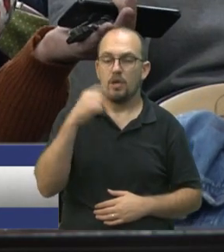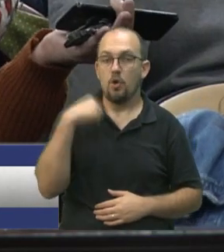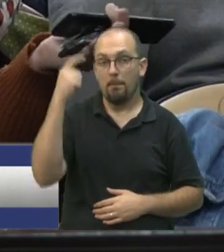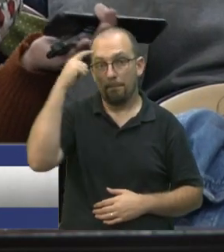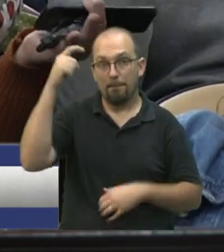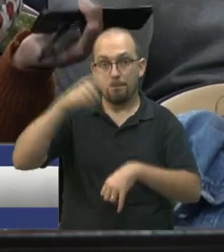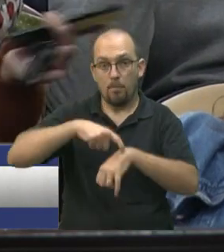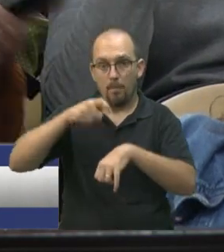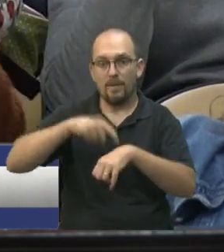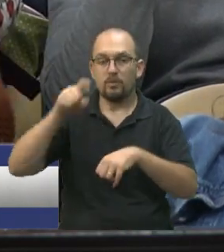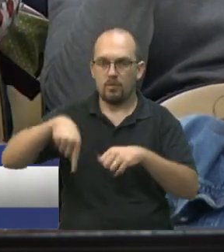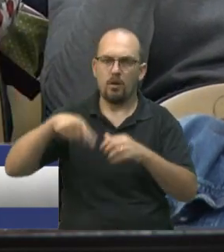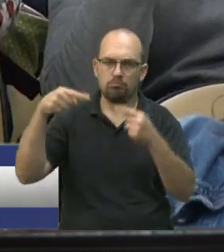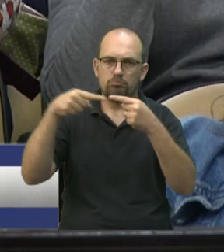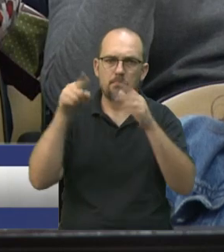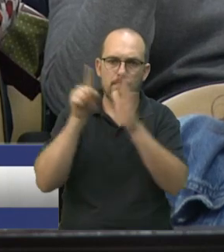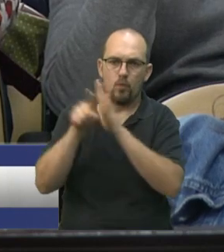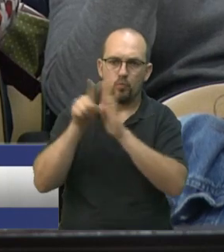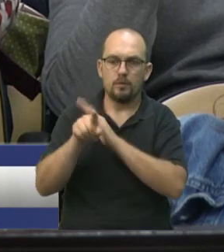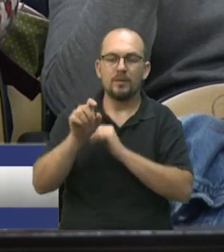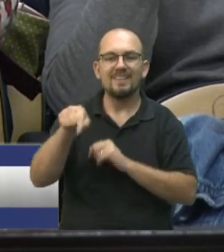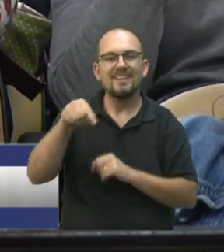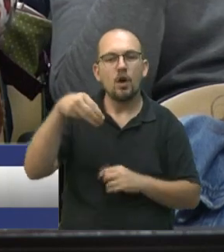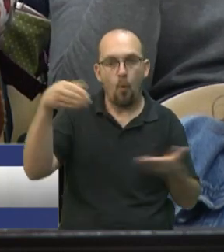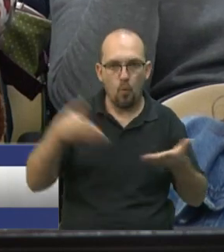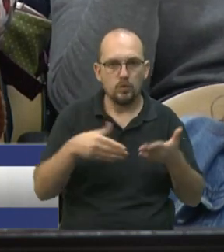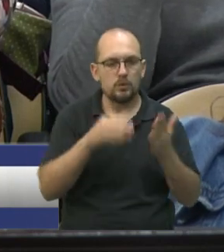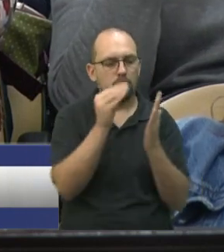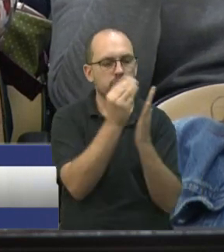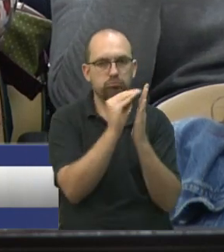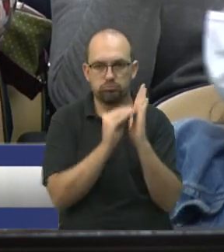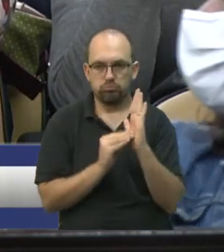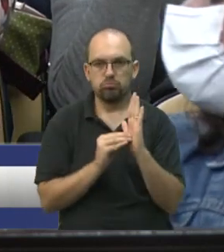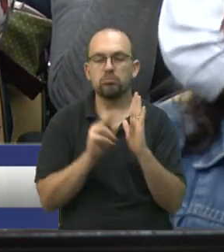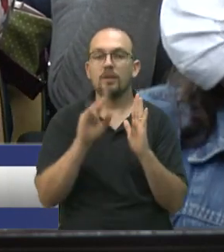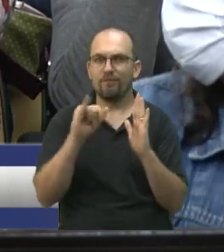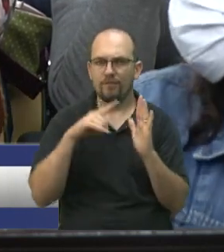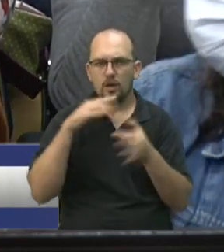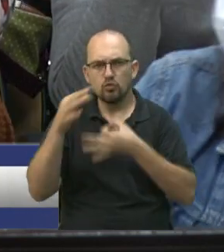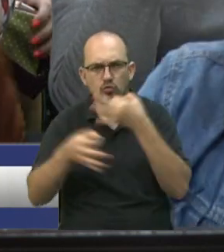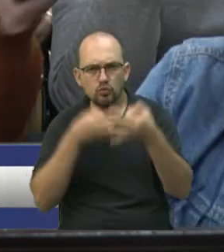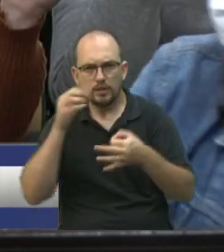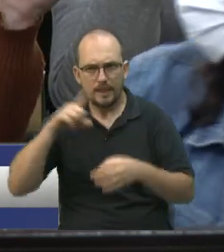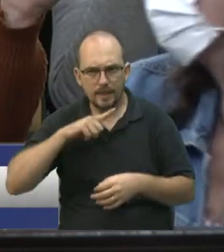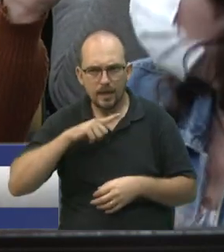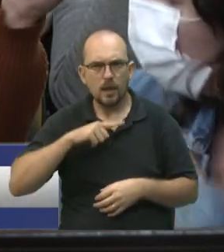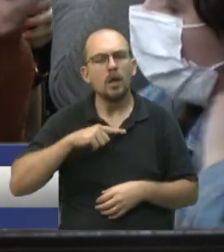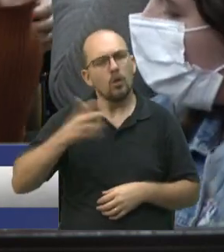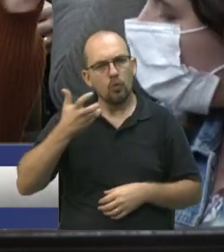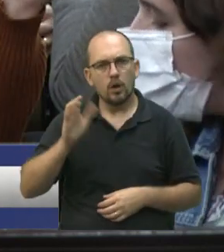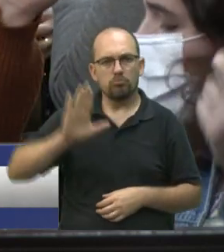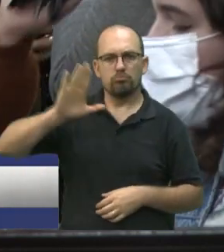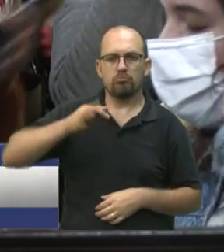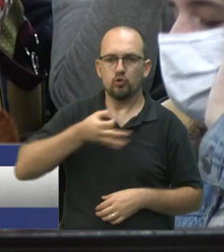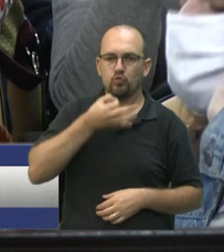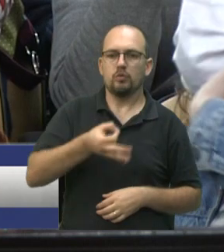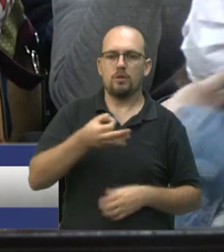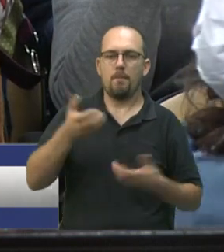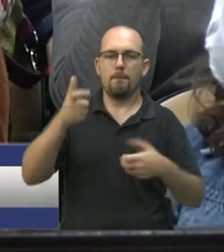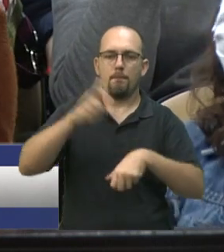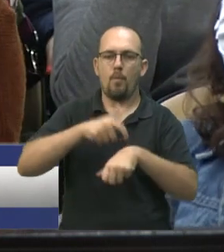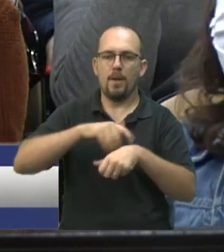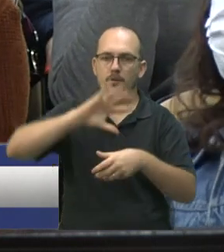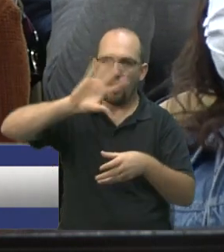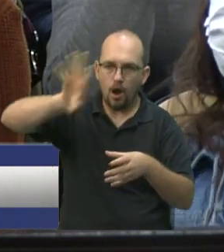momento de fazer pergunta, mas se dessa minuta de hoje vai sair sugestão, então eu já vou deixar aqui, não sei se é esse momento da